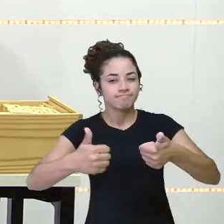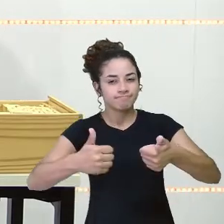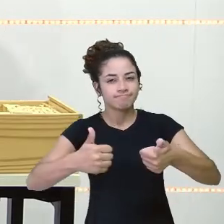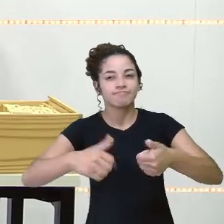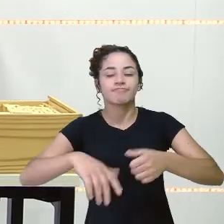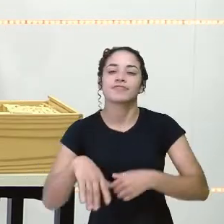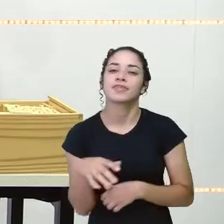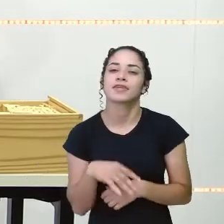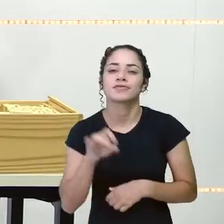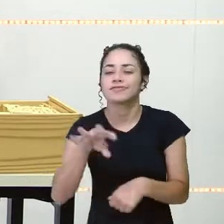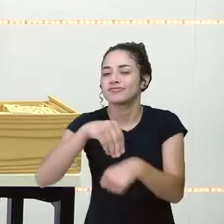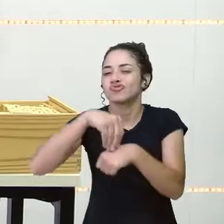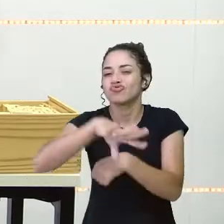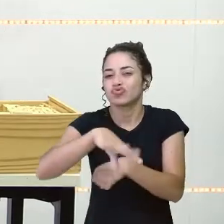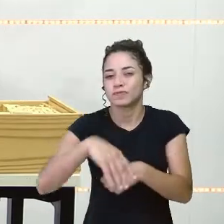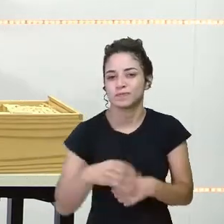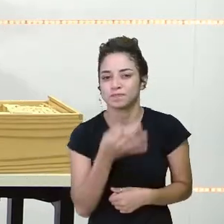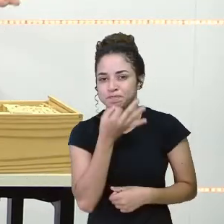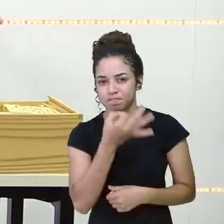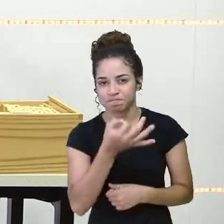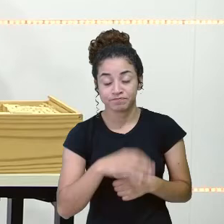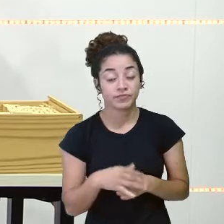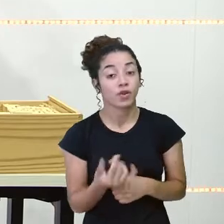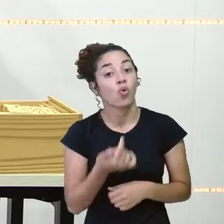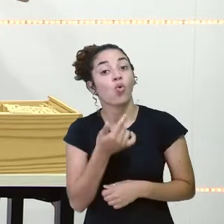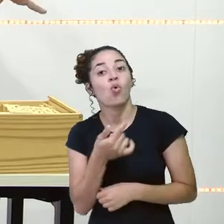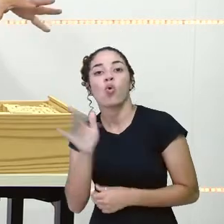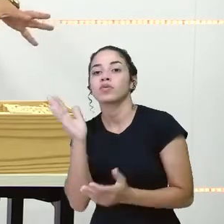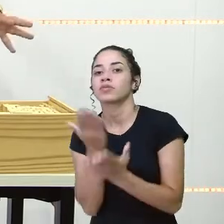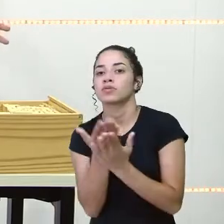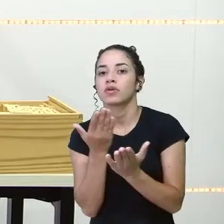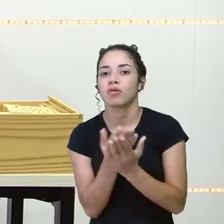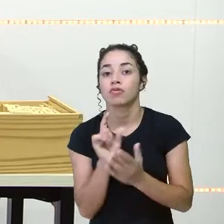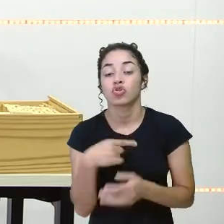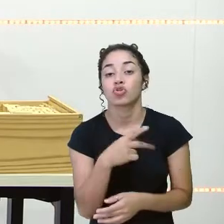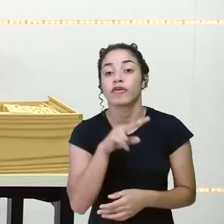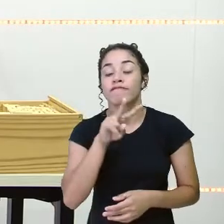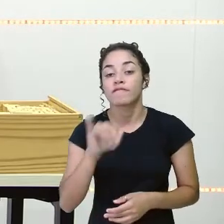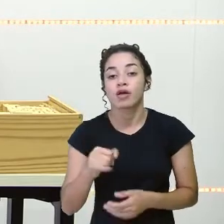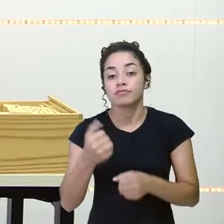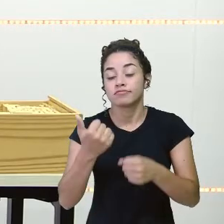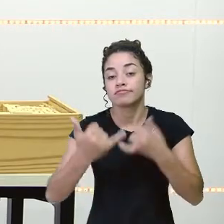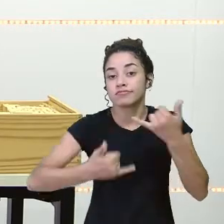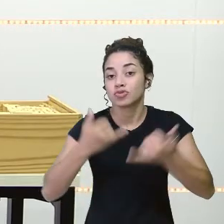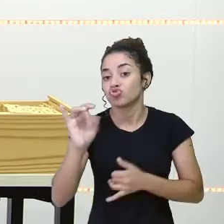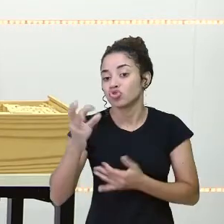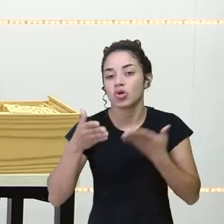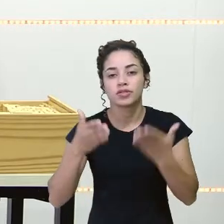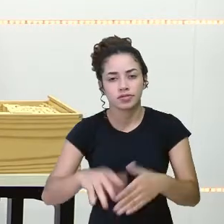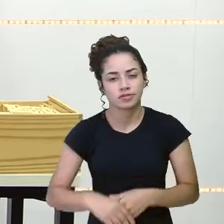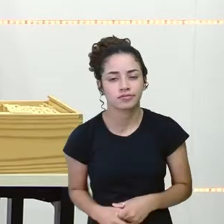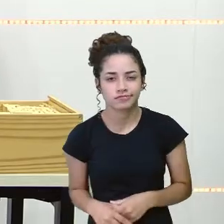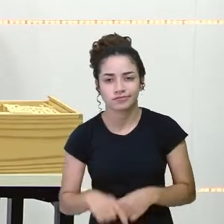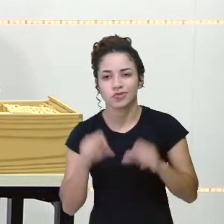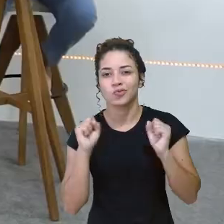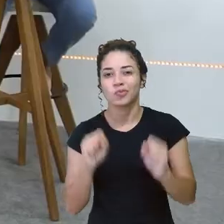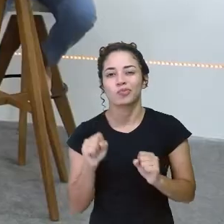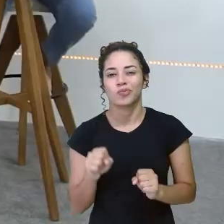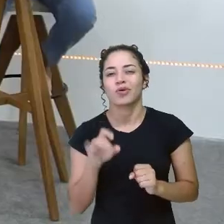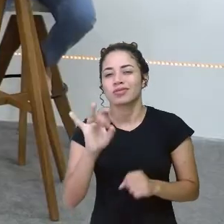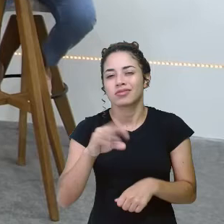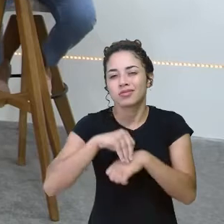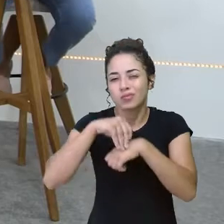Aí fica aí a sugestão. Uma outra aula, a gente joga só isso, viu, professora? Dar uma sugestão, acho que a gente ainda tem um